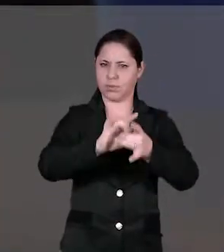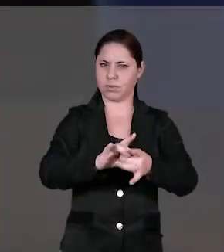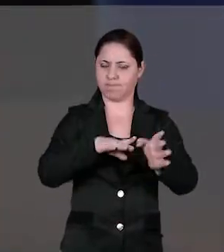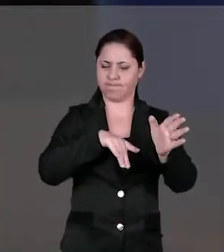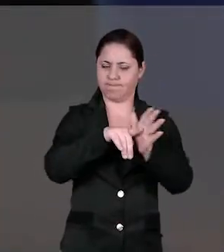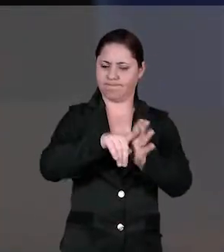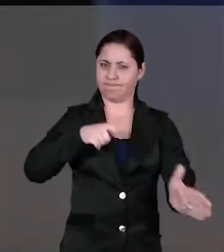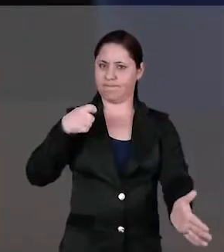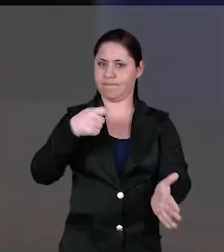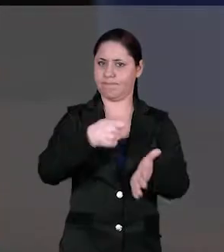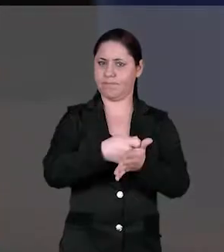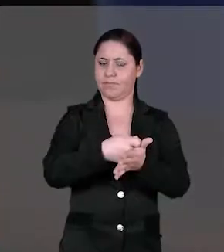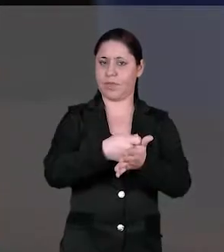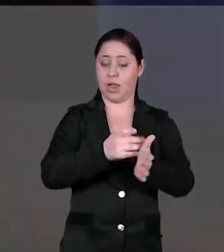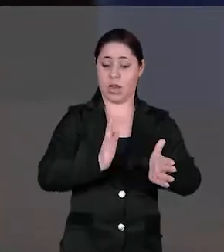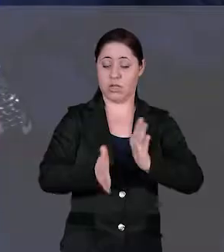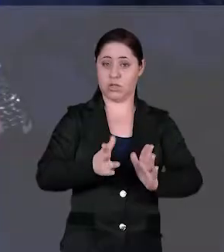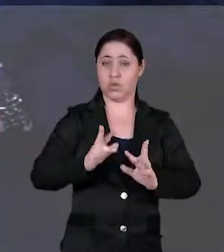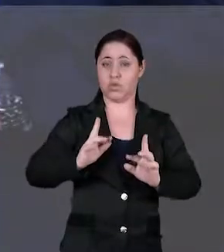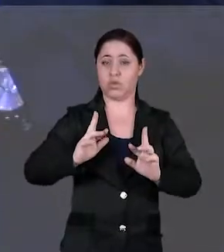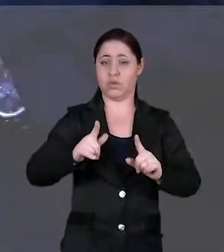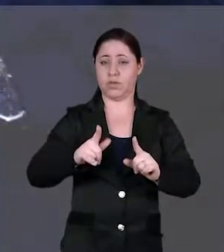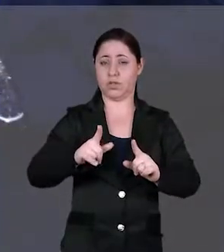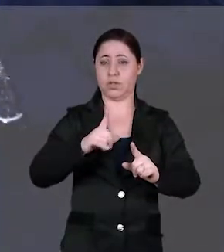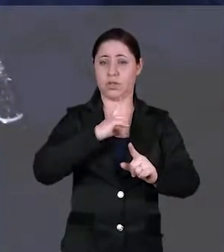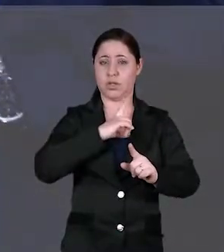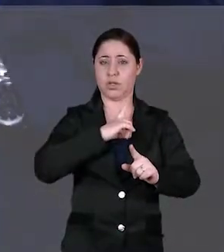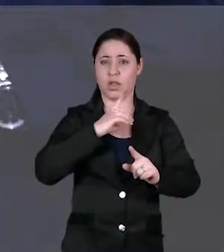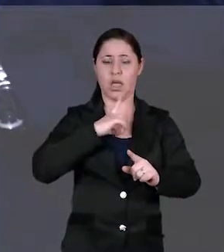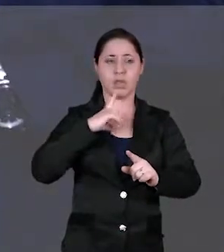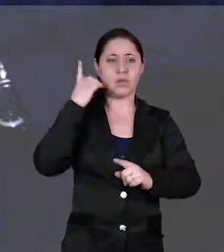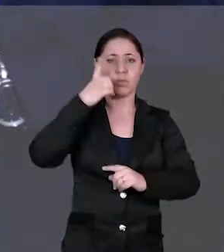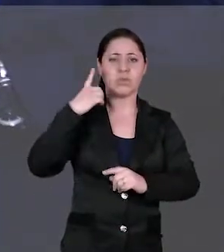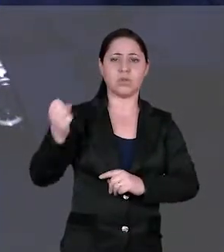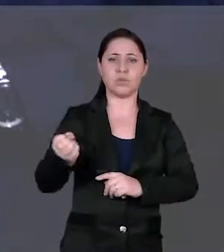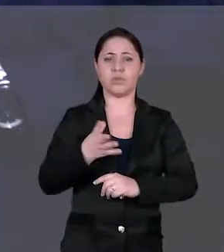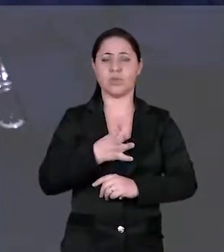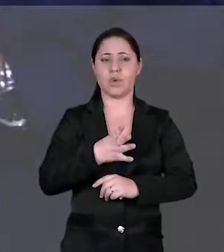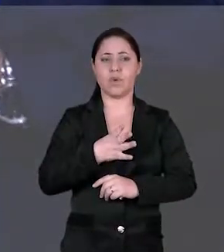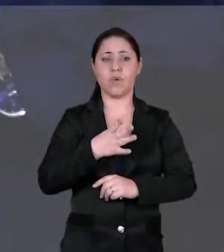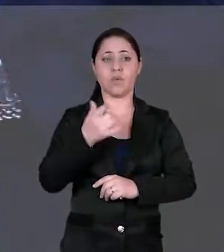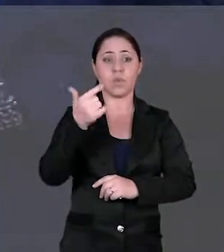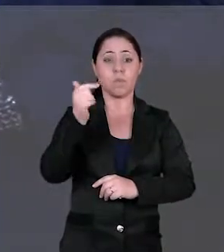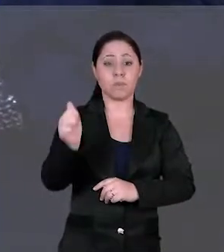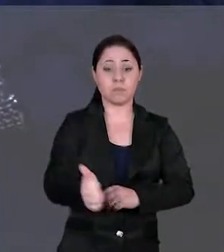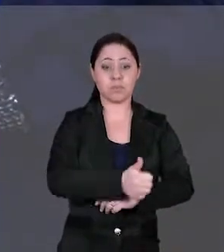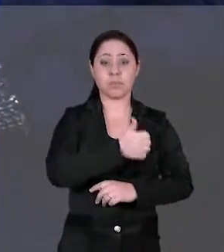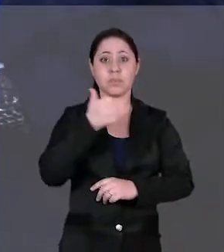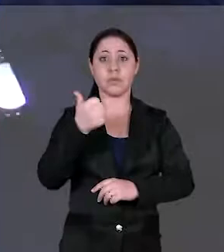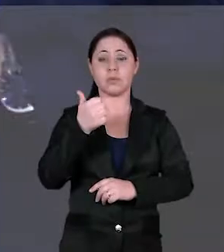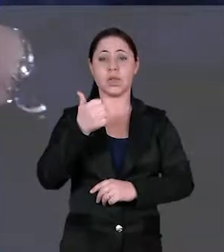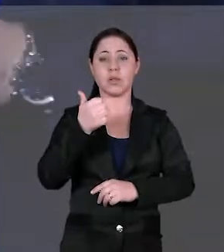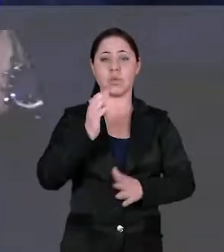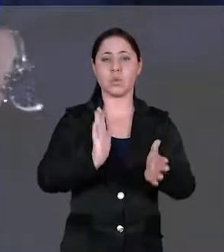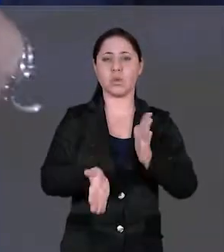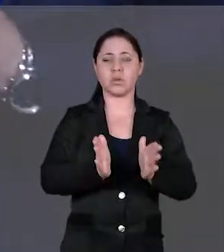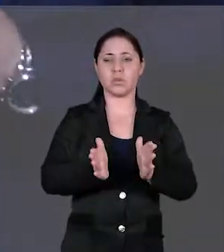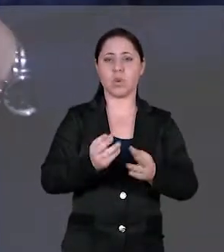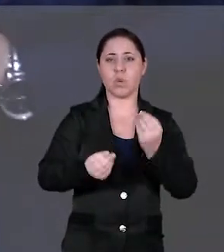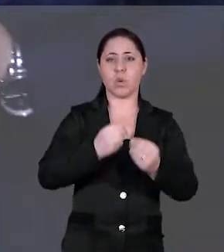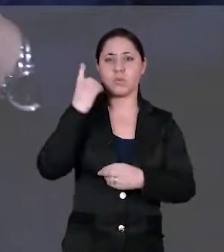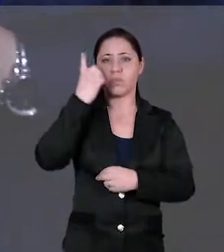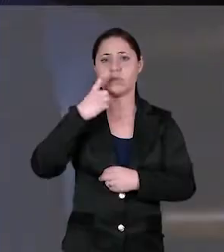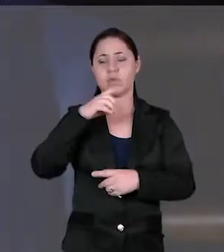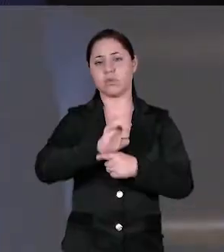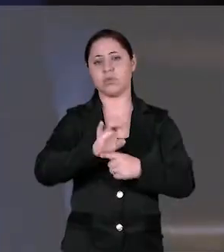comissão muito criteriosa, eu senti. Bem, é uma legislatura diferenciada, veio muitos parlamentares novos, muitos atuando pela